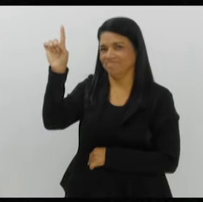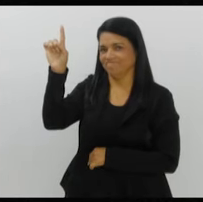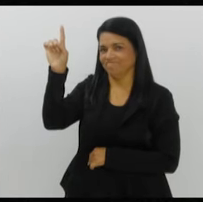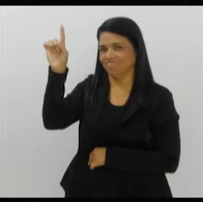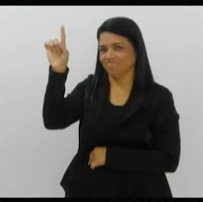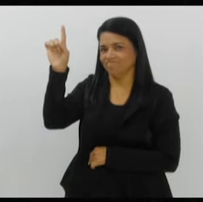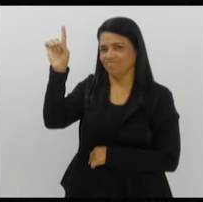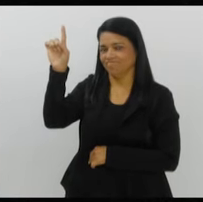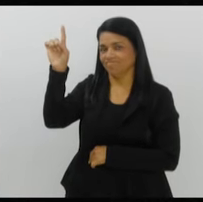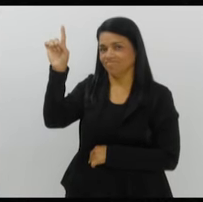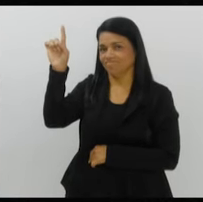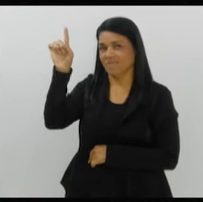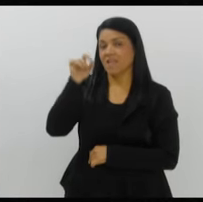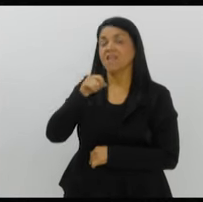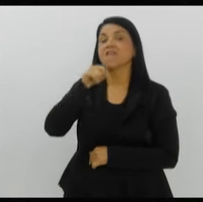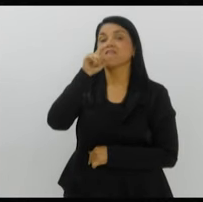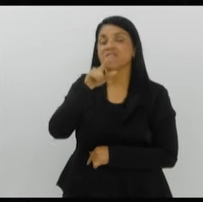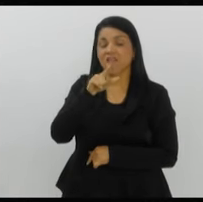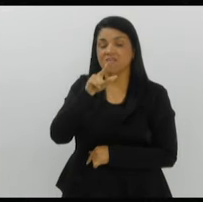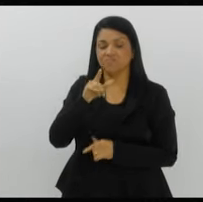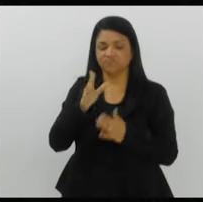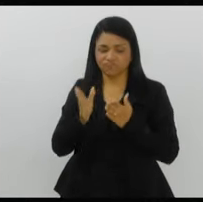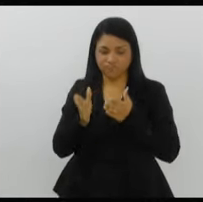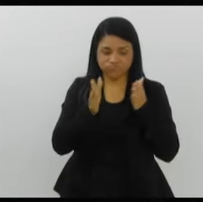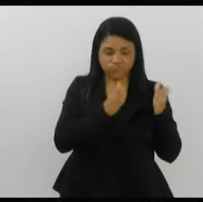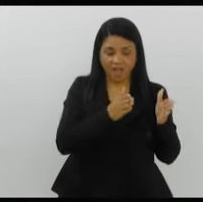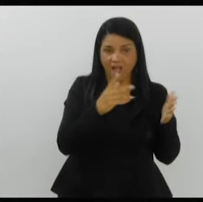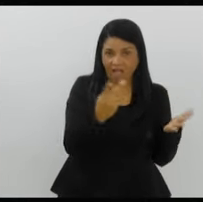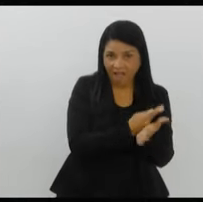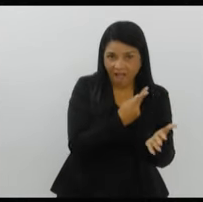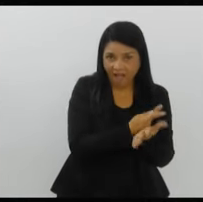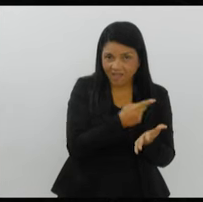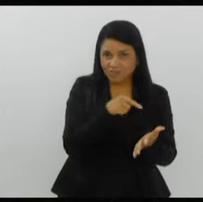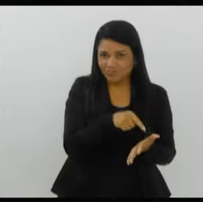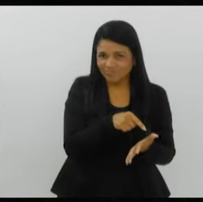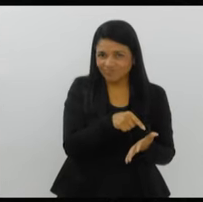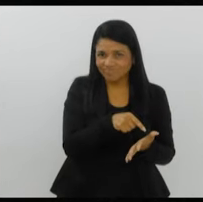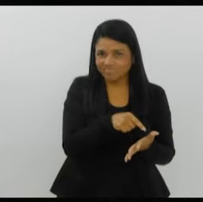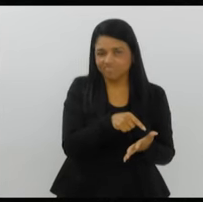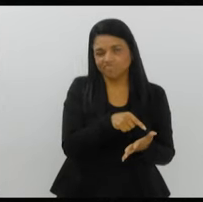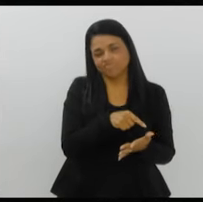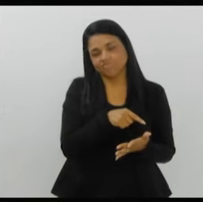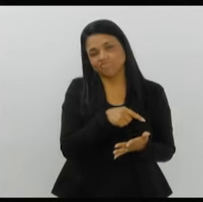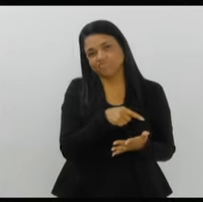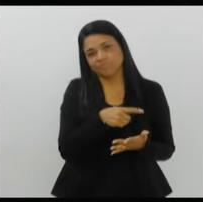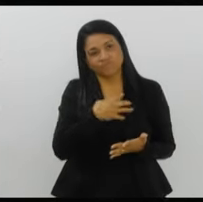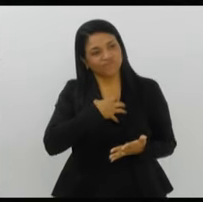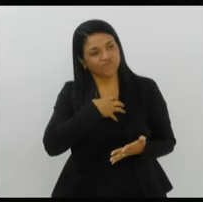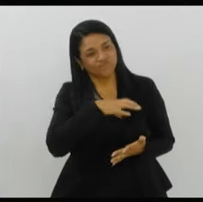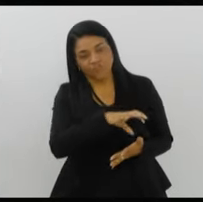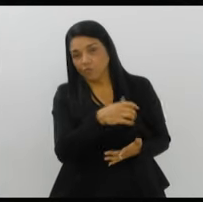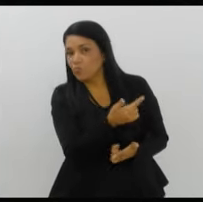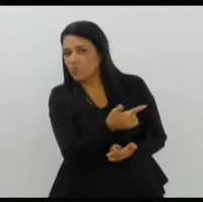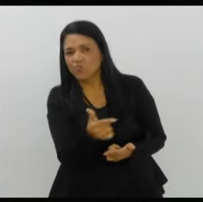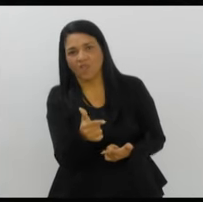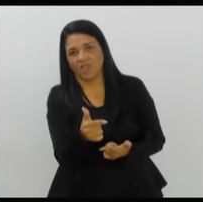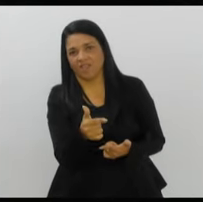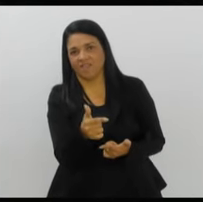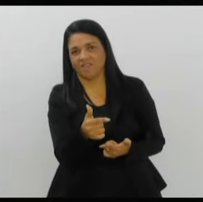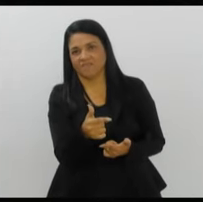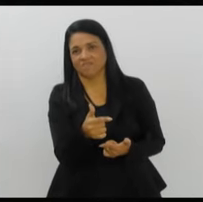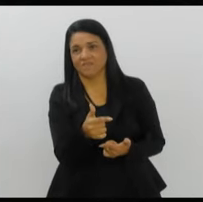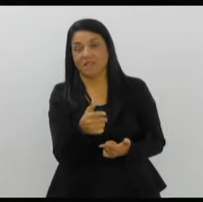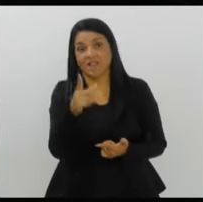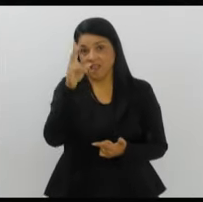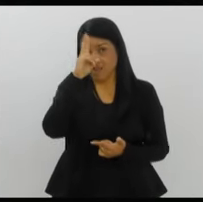vai para o lado errado, busca o caminho errado, amigo, não tem jeito. E aí, se você está duvidando, lembre-se quem foi